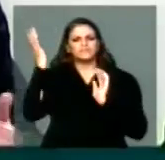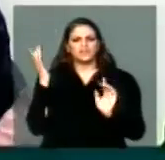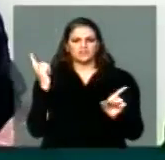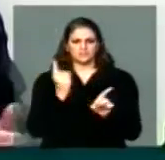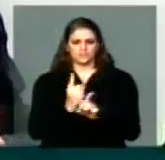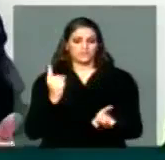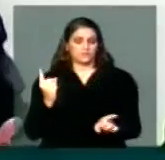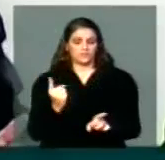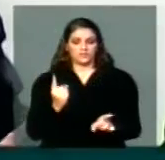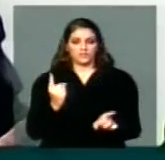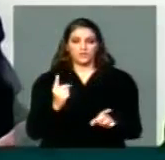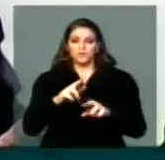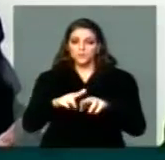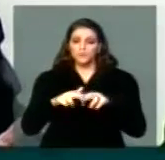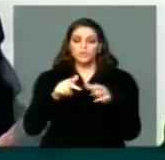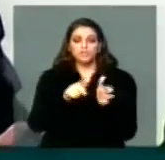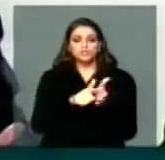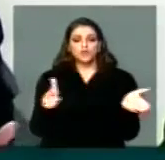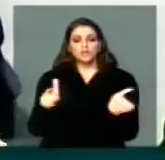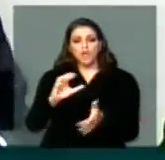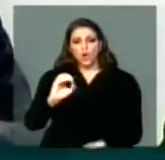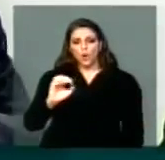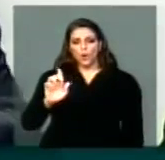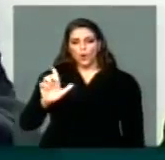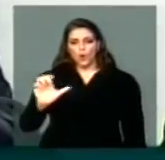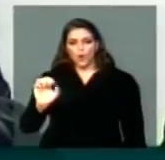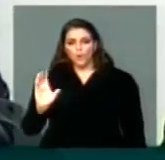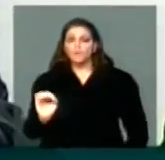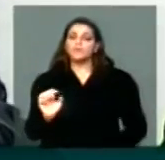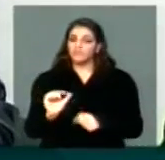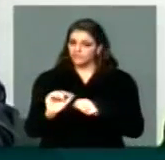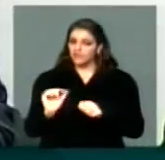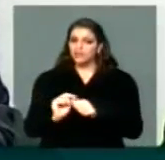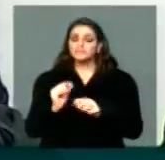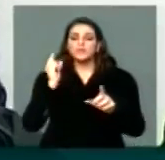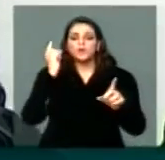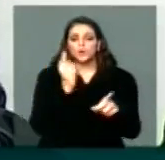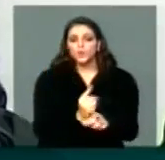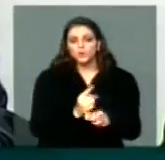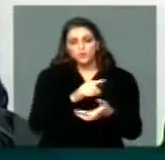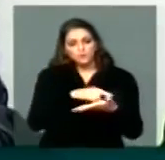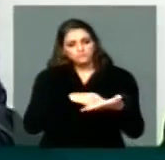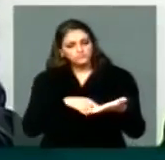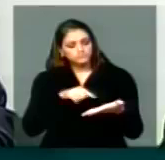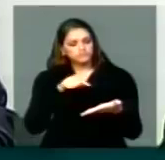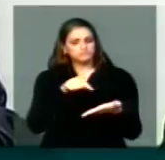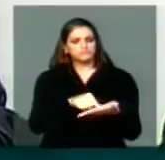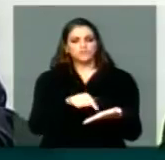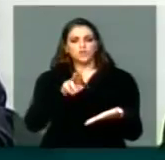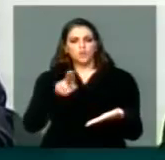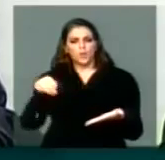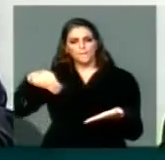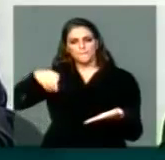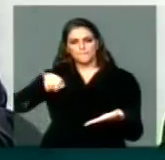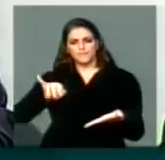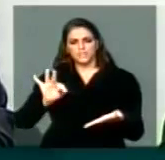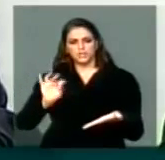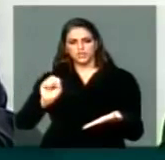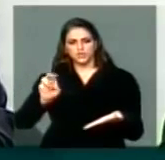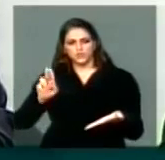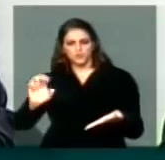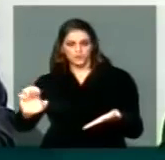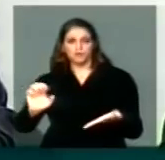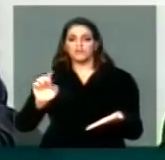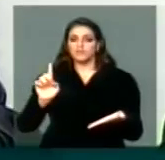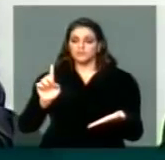feitas. Tanto que o jornal O Globo fez e encontrou um requerimento, não com a Samsung, em nome de Mitsui, segundo a matéria do